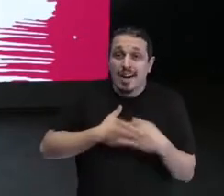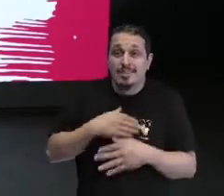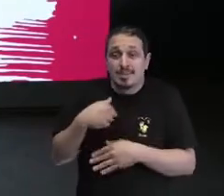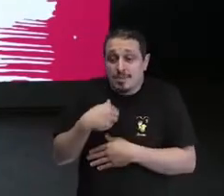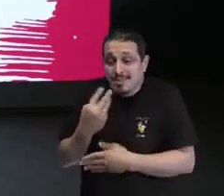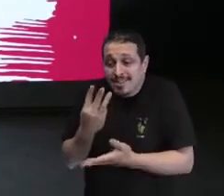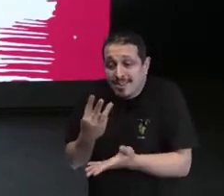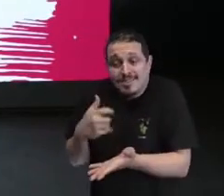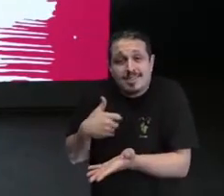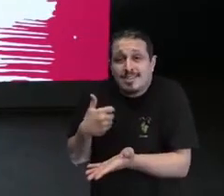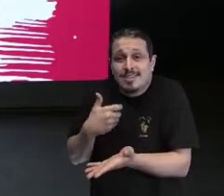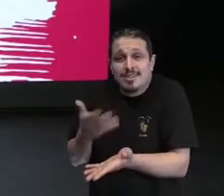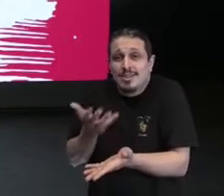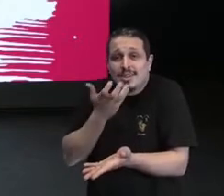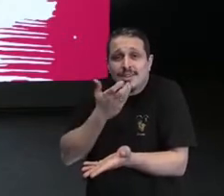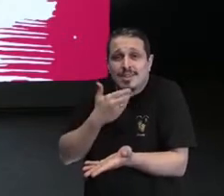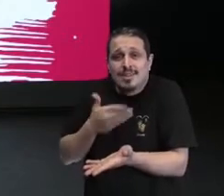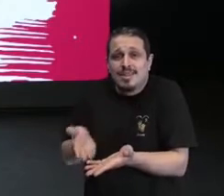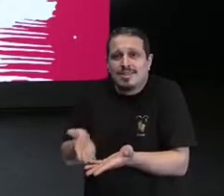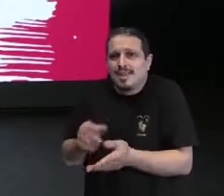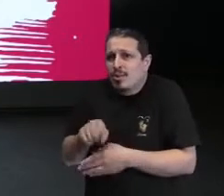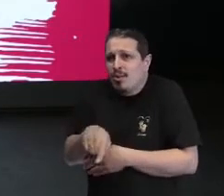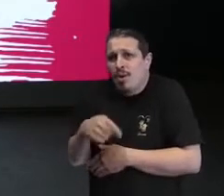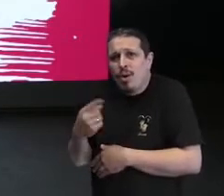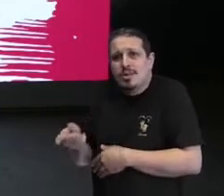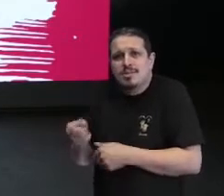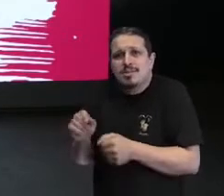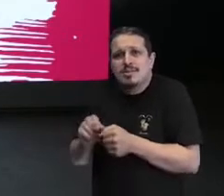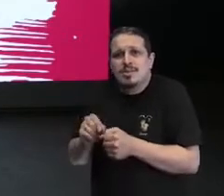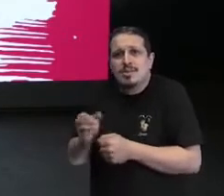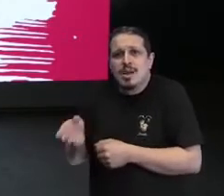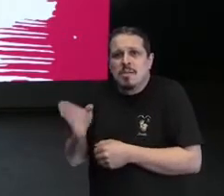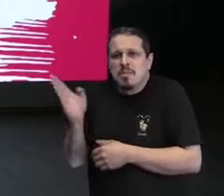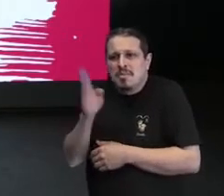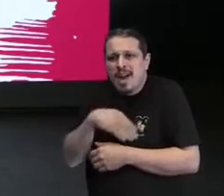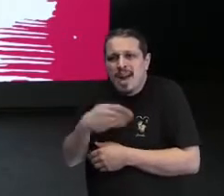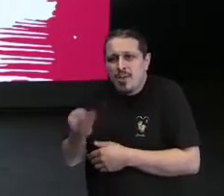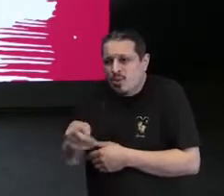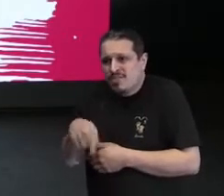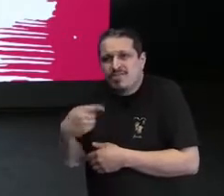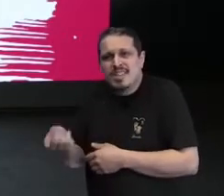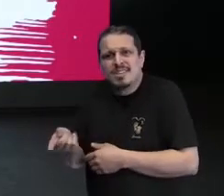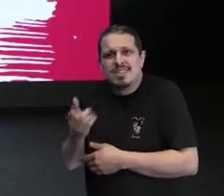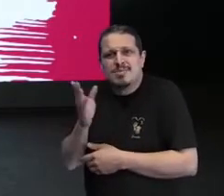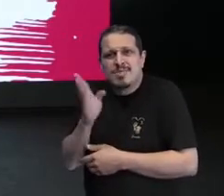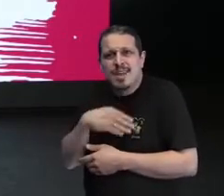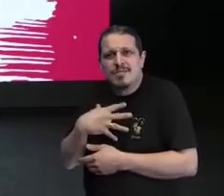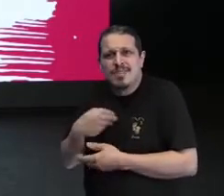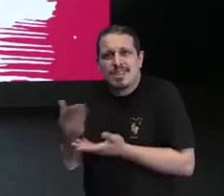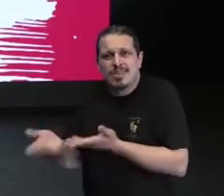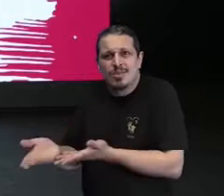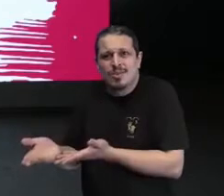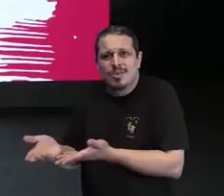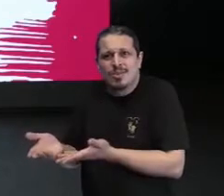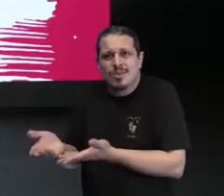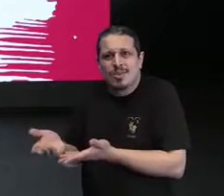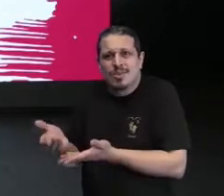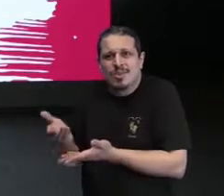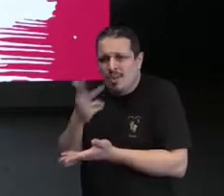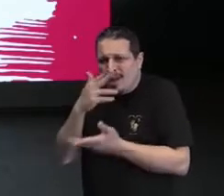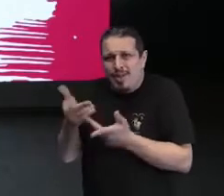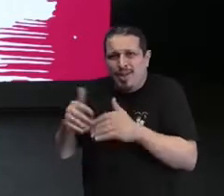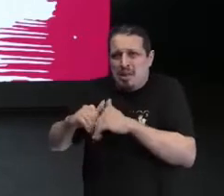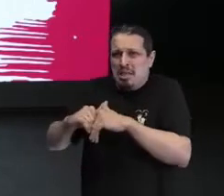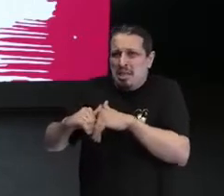3 anos. E tinha uma pessoa achando que o meu filho ia fazer mal para o filho dela. Num nível que ela puxou o filho dela